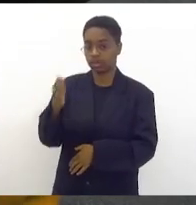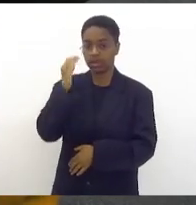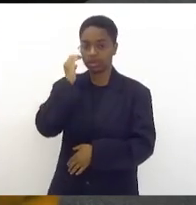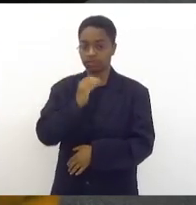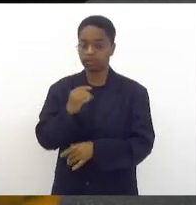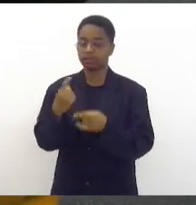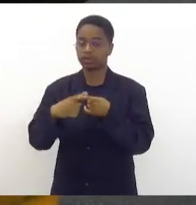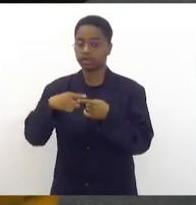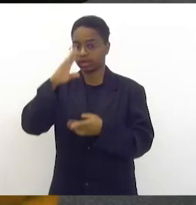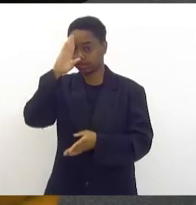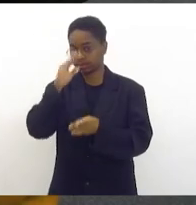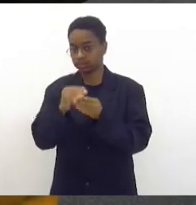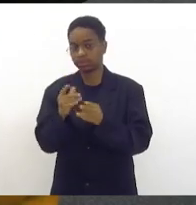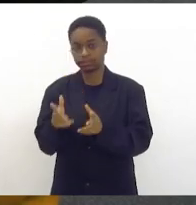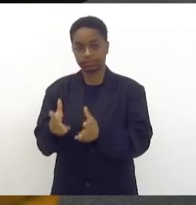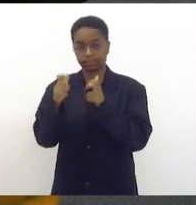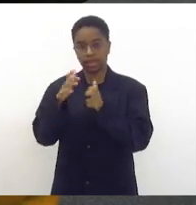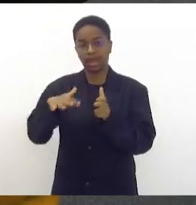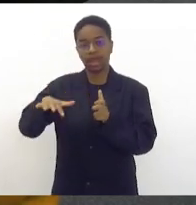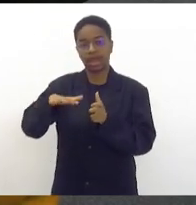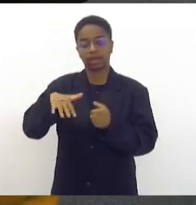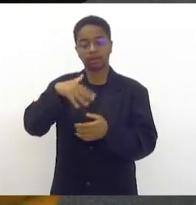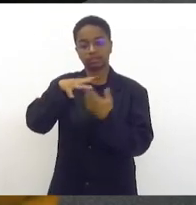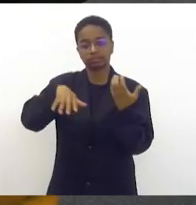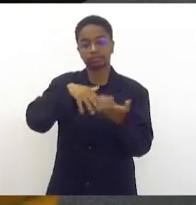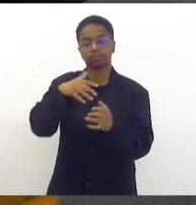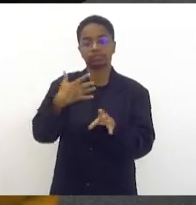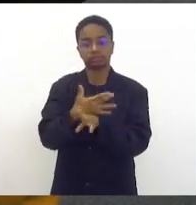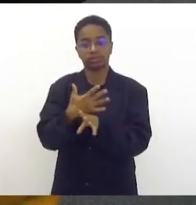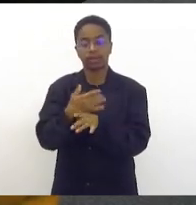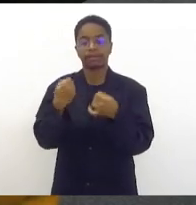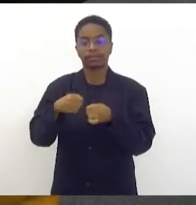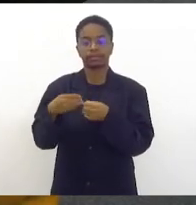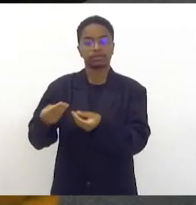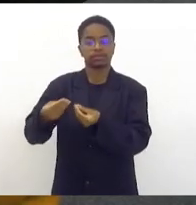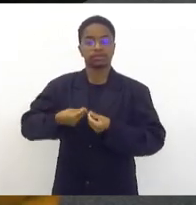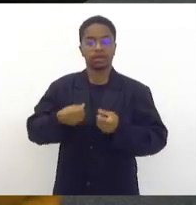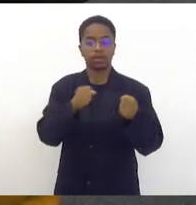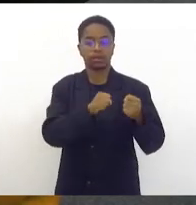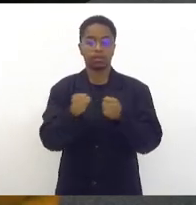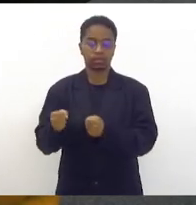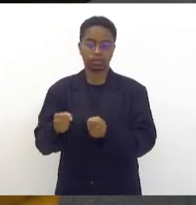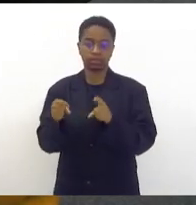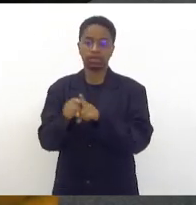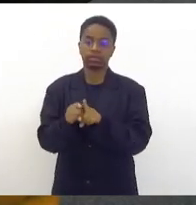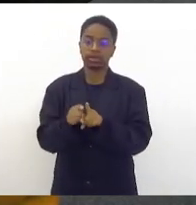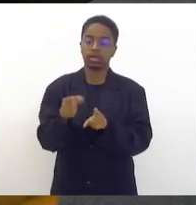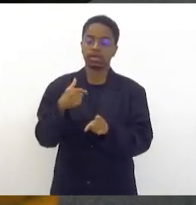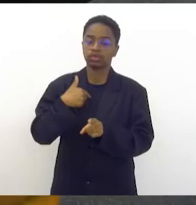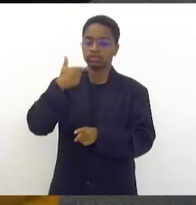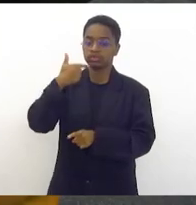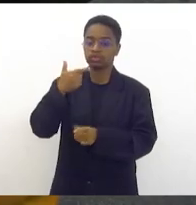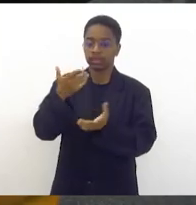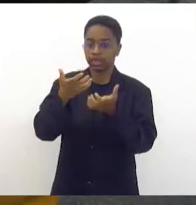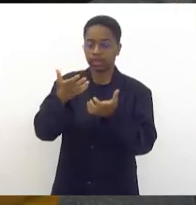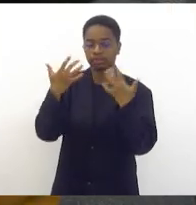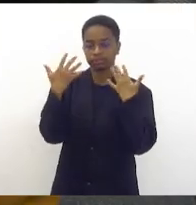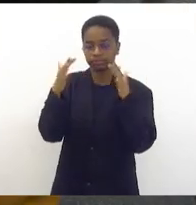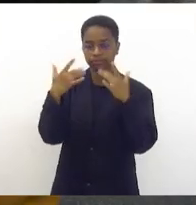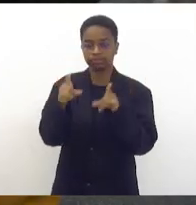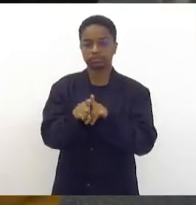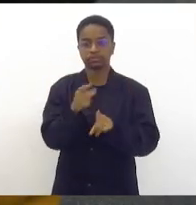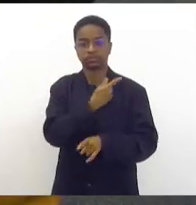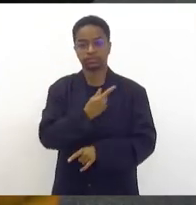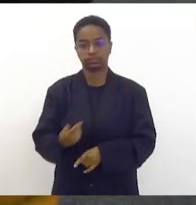entendeu, na área da desordem urbana, que tinha que nos dar poder. E quero mais, quero parabenizar o governador